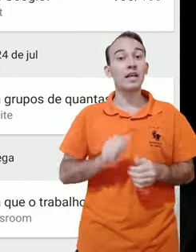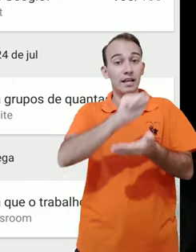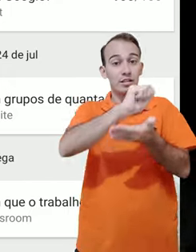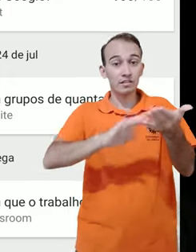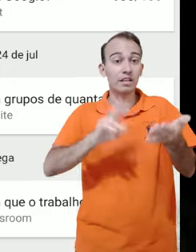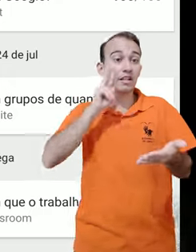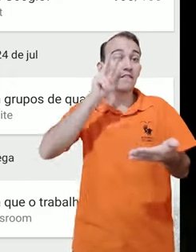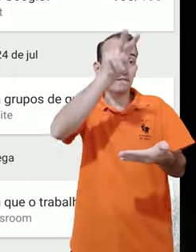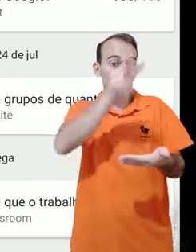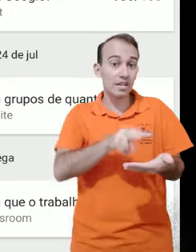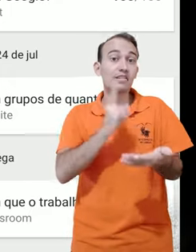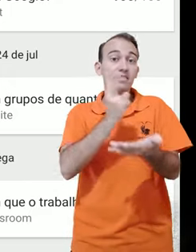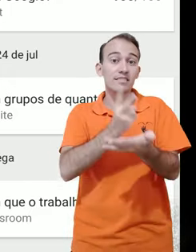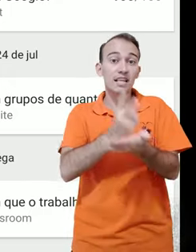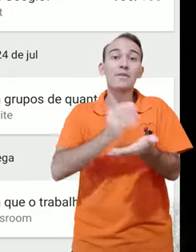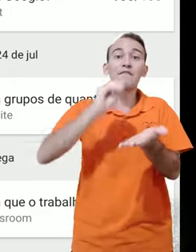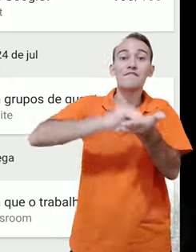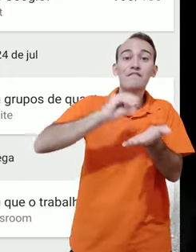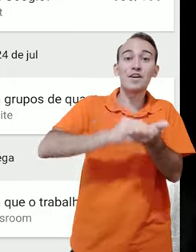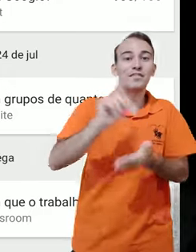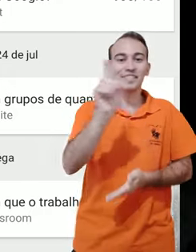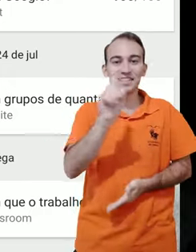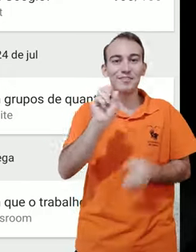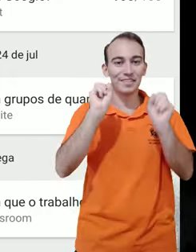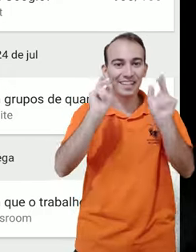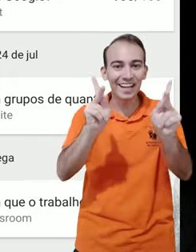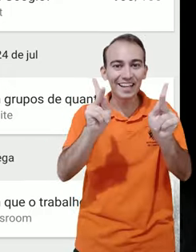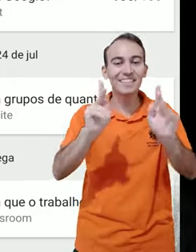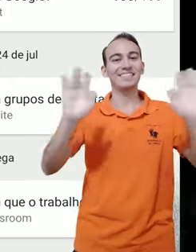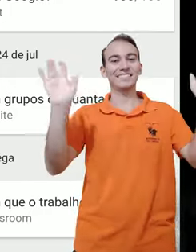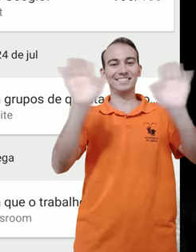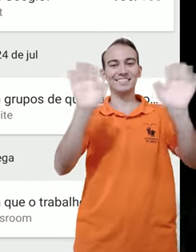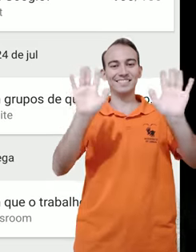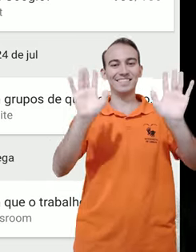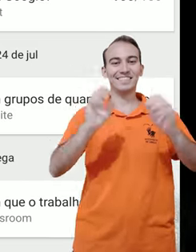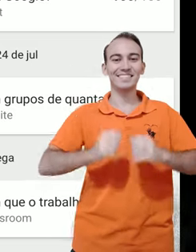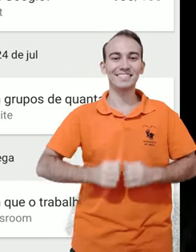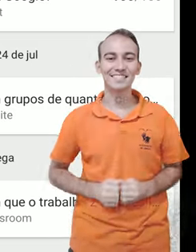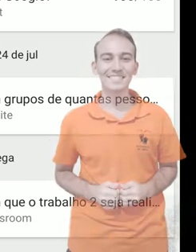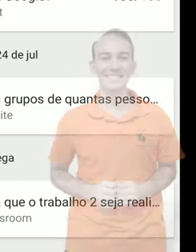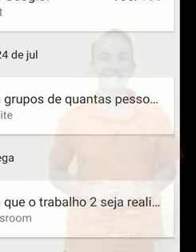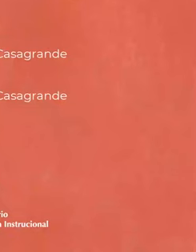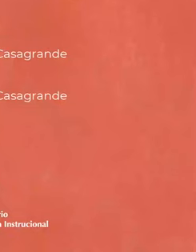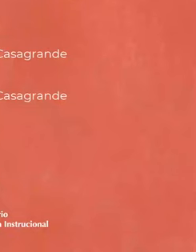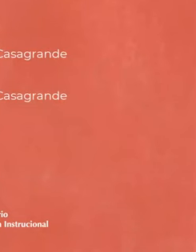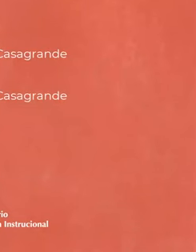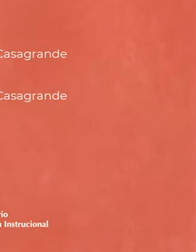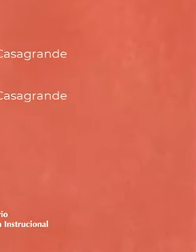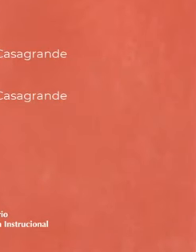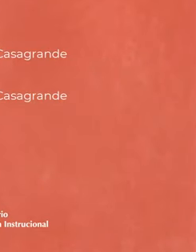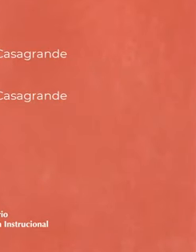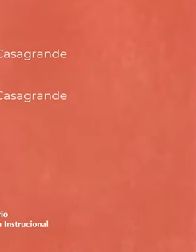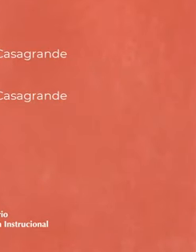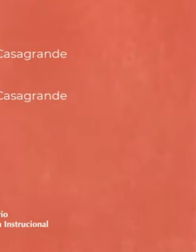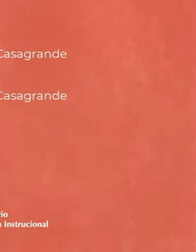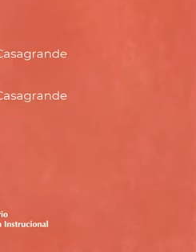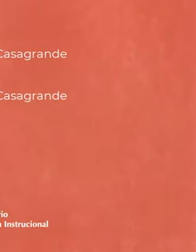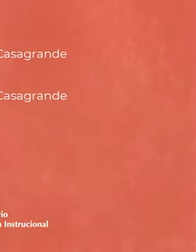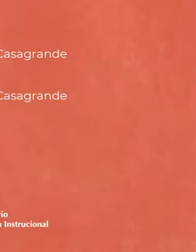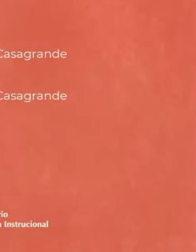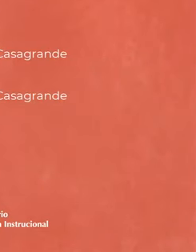o aconselha assento e visitar a água de atividades para não deixar nenhuma atividade para trás até o próximo vídeo